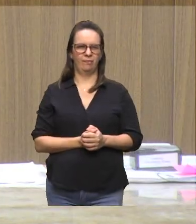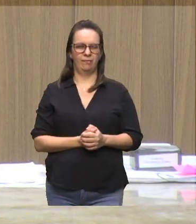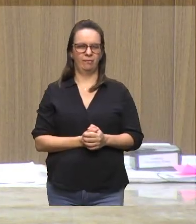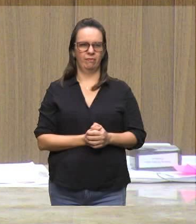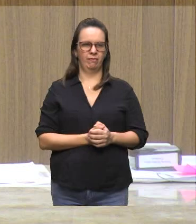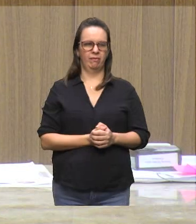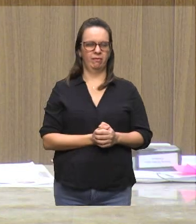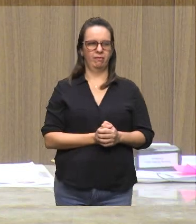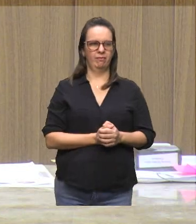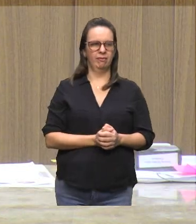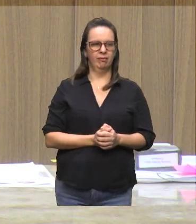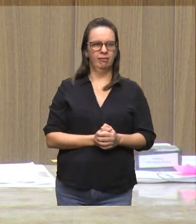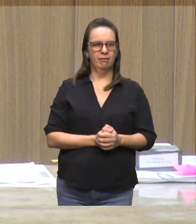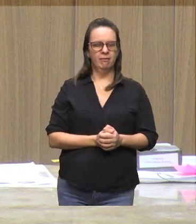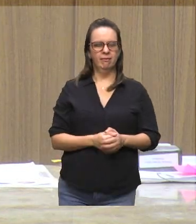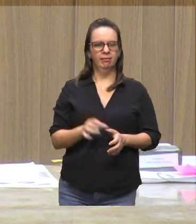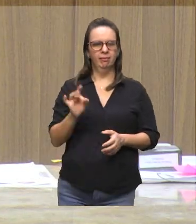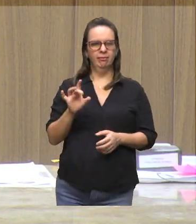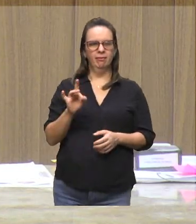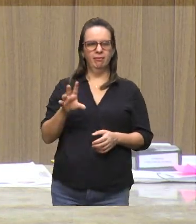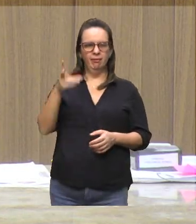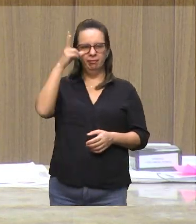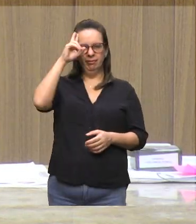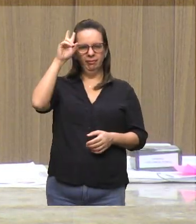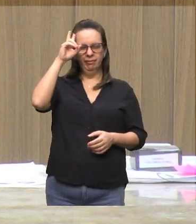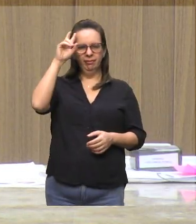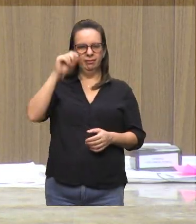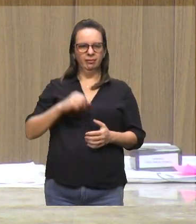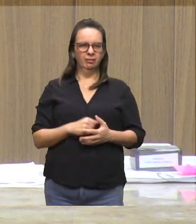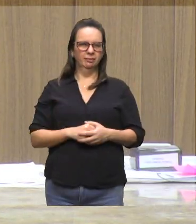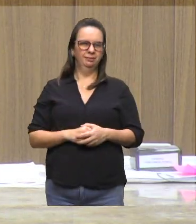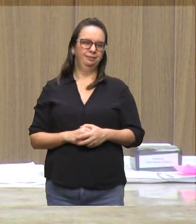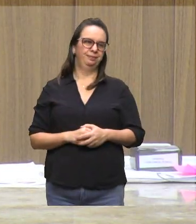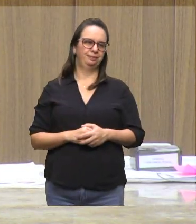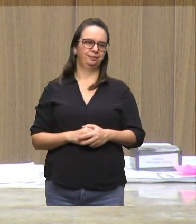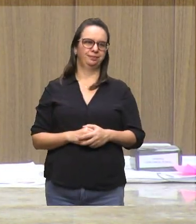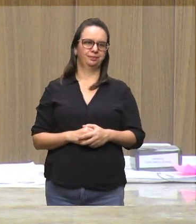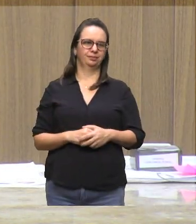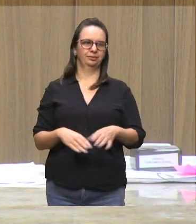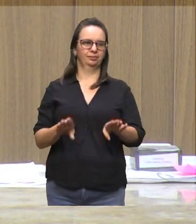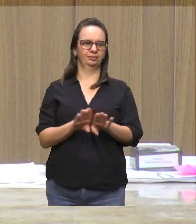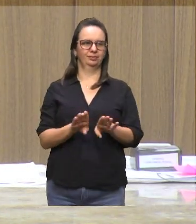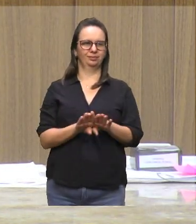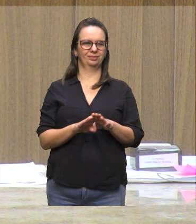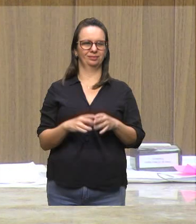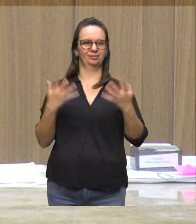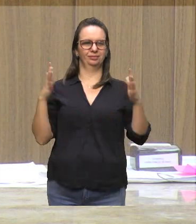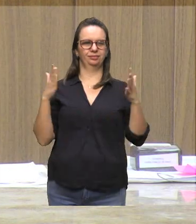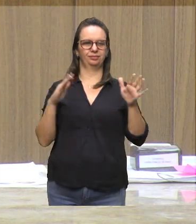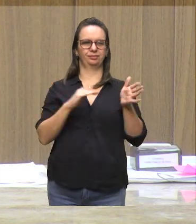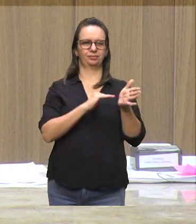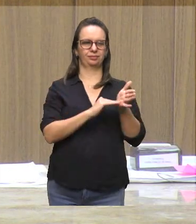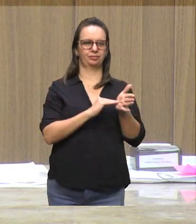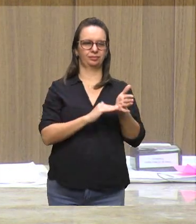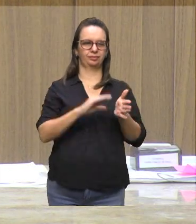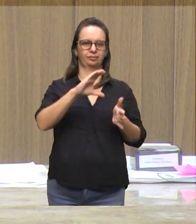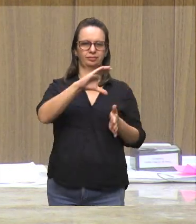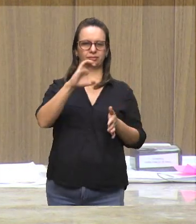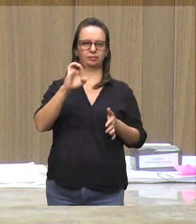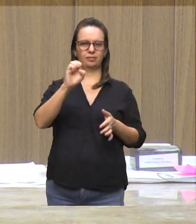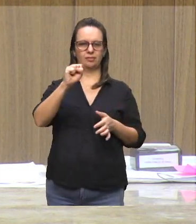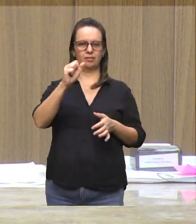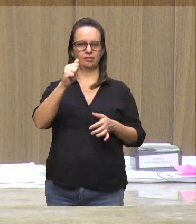Só lembrando também, eu queria parabenizar o secretário César pelo evento